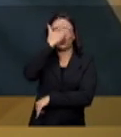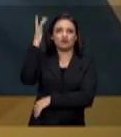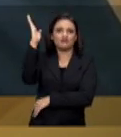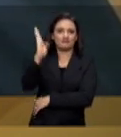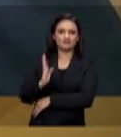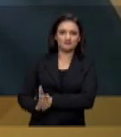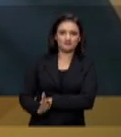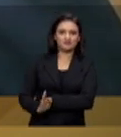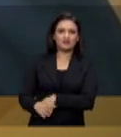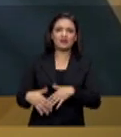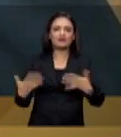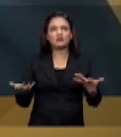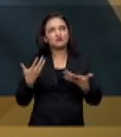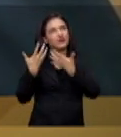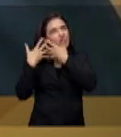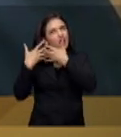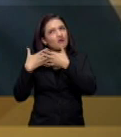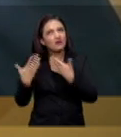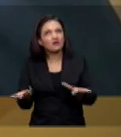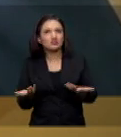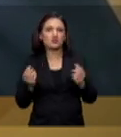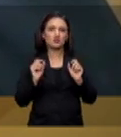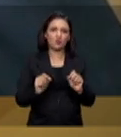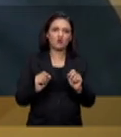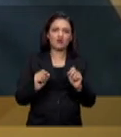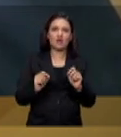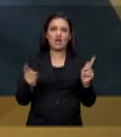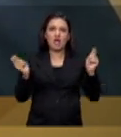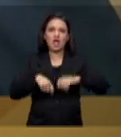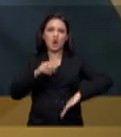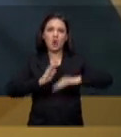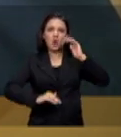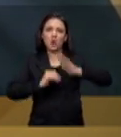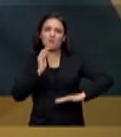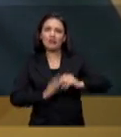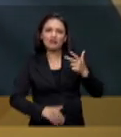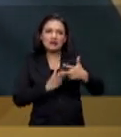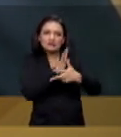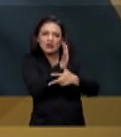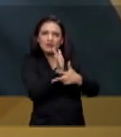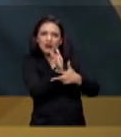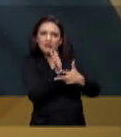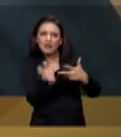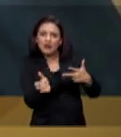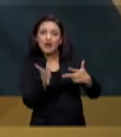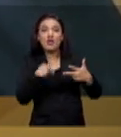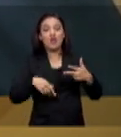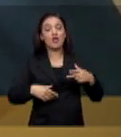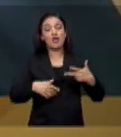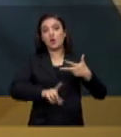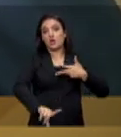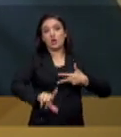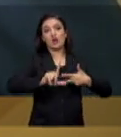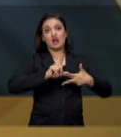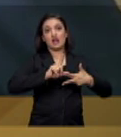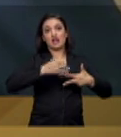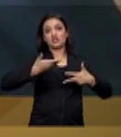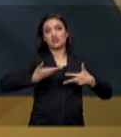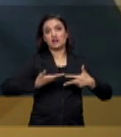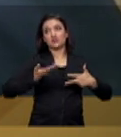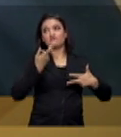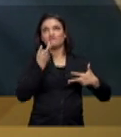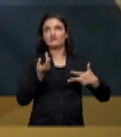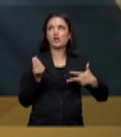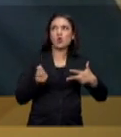da repartição de competências, da Lei 8080, da 8142, são espaços em que o Legislativo diz como